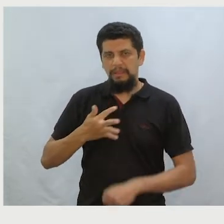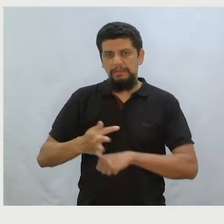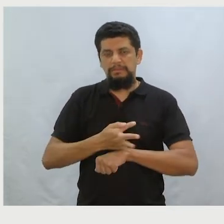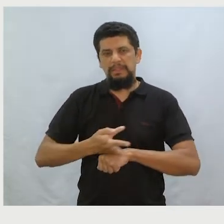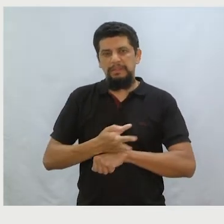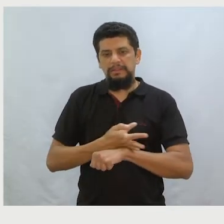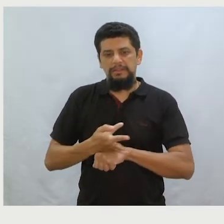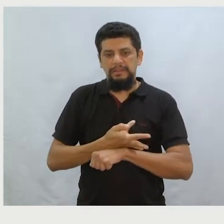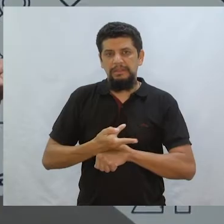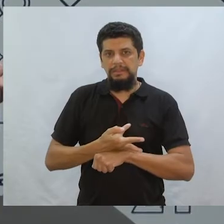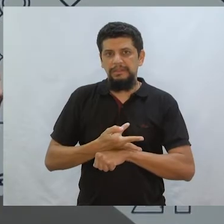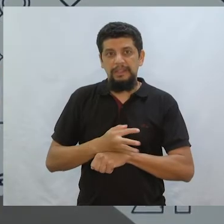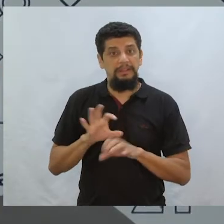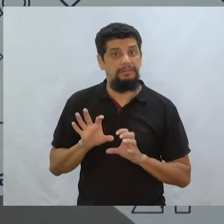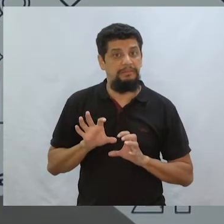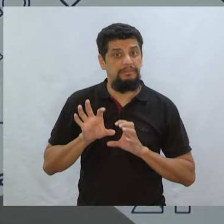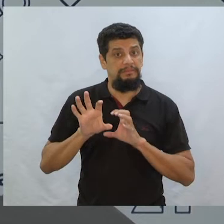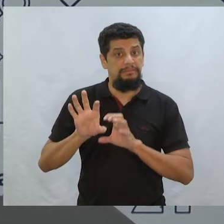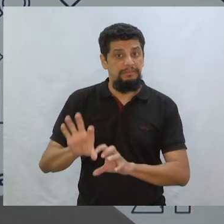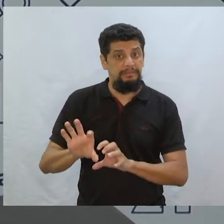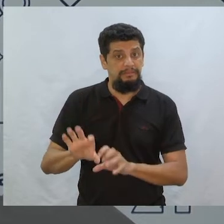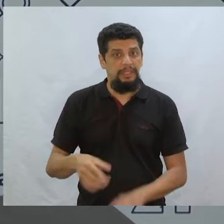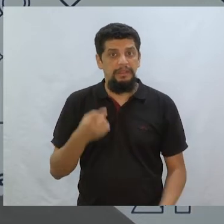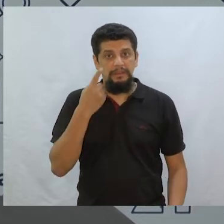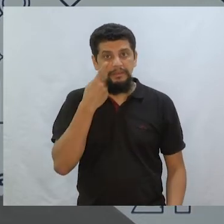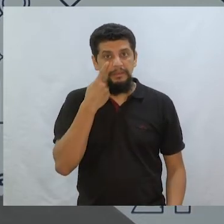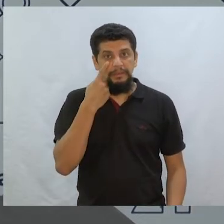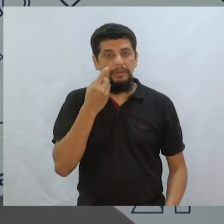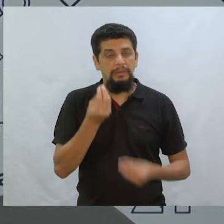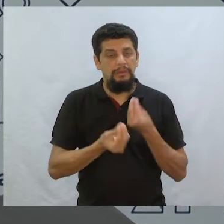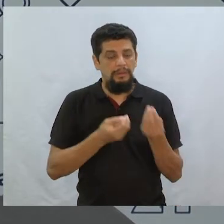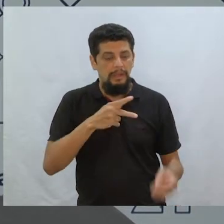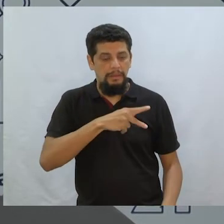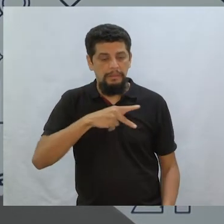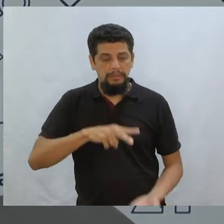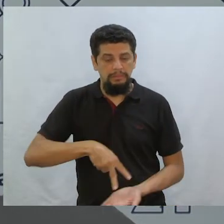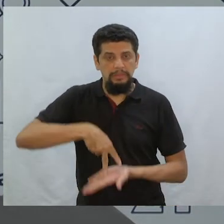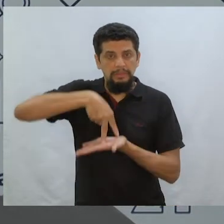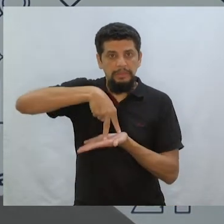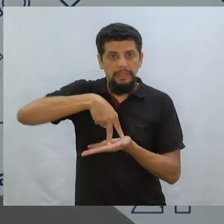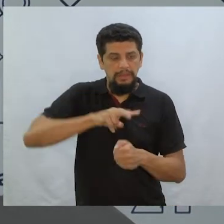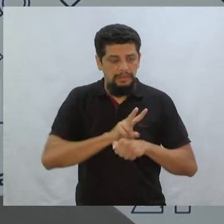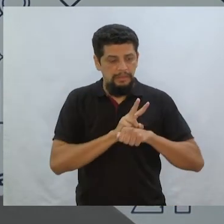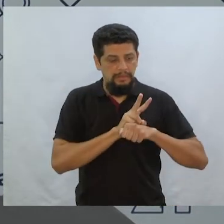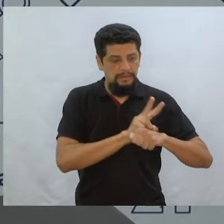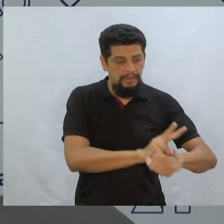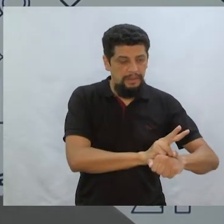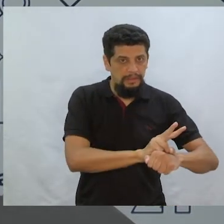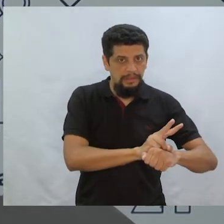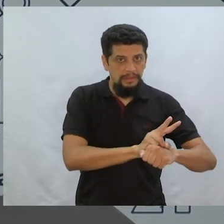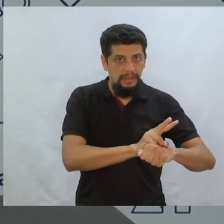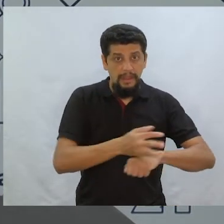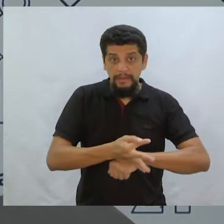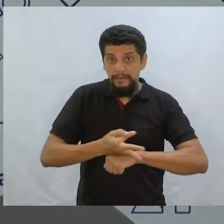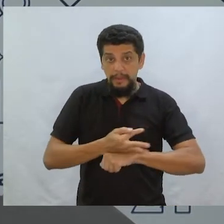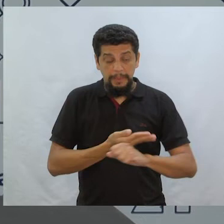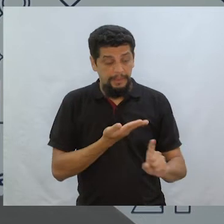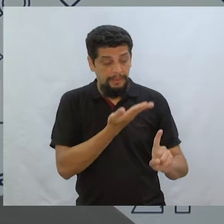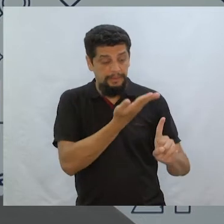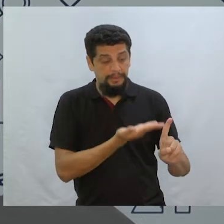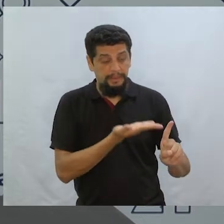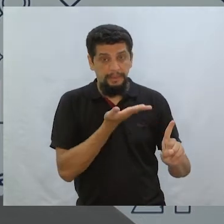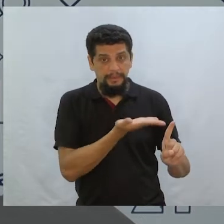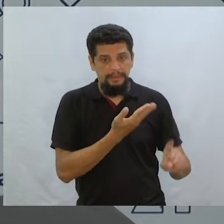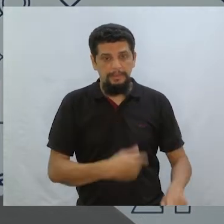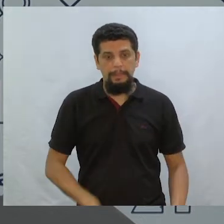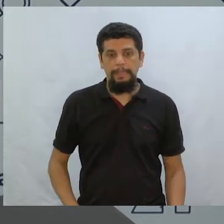férias ficaram assim vamos ver como que a professora devolveu essas férias Olha